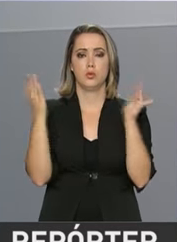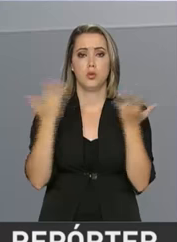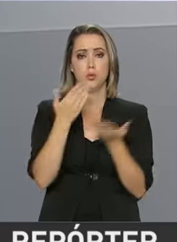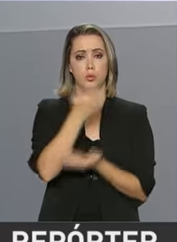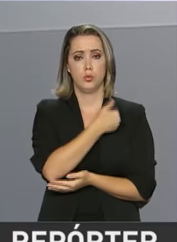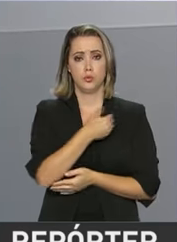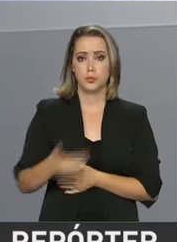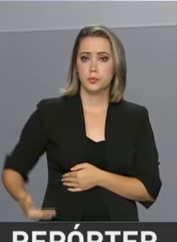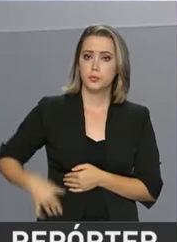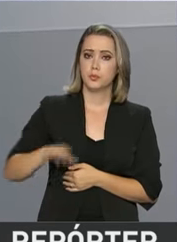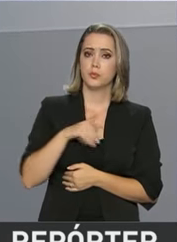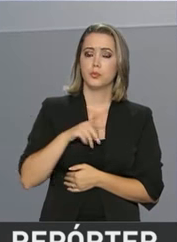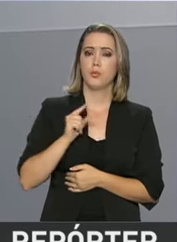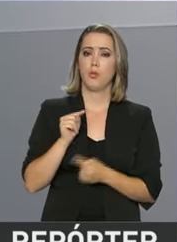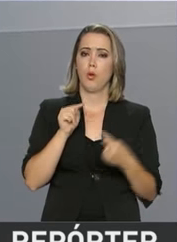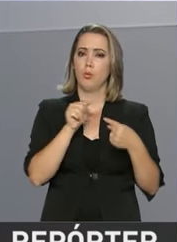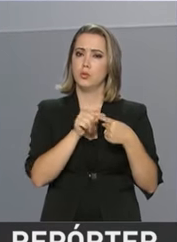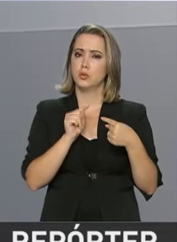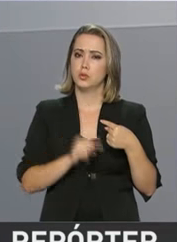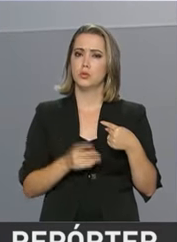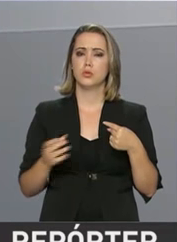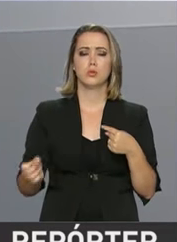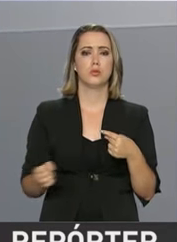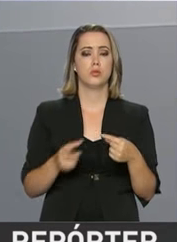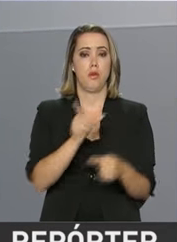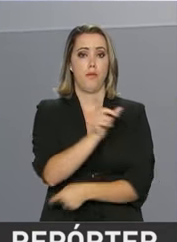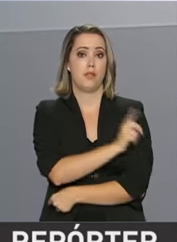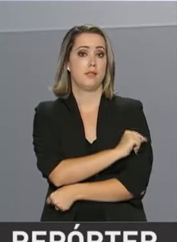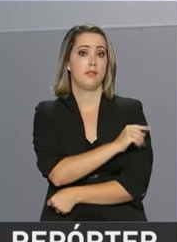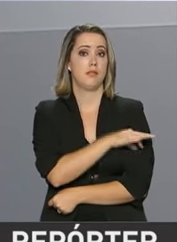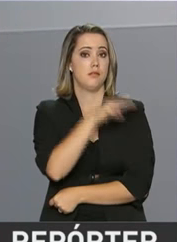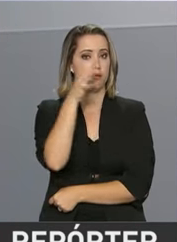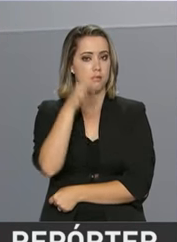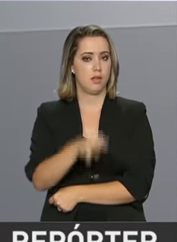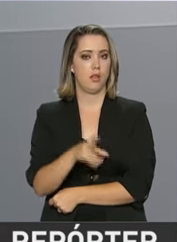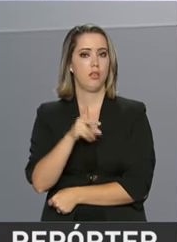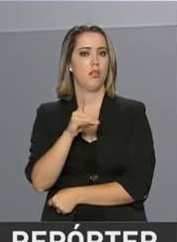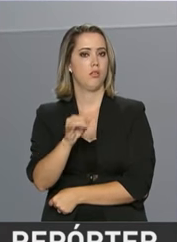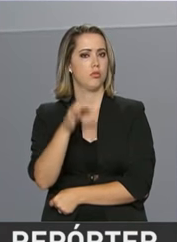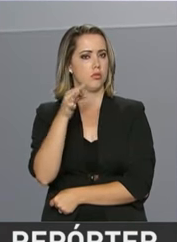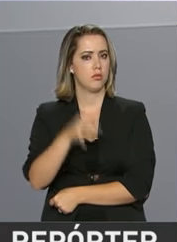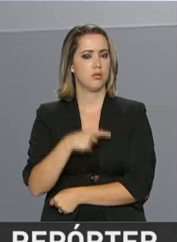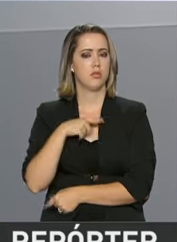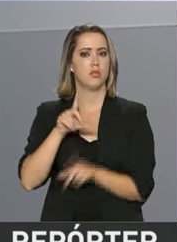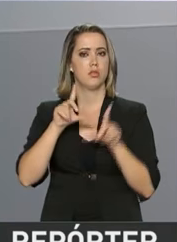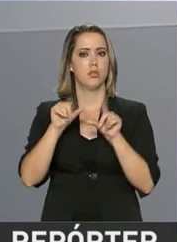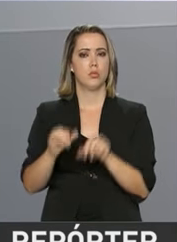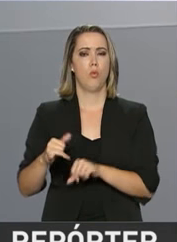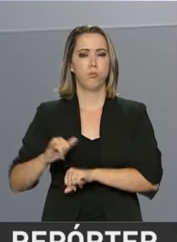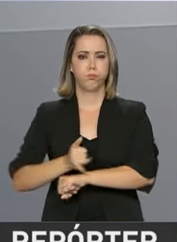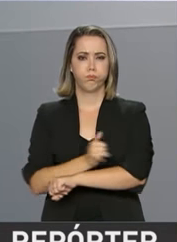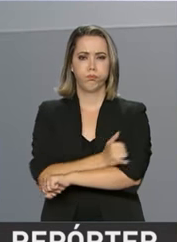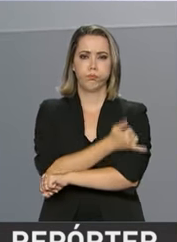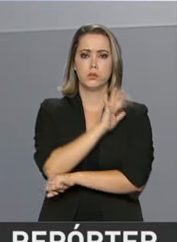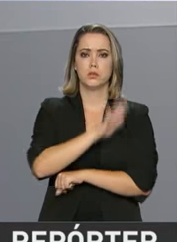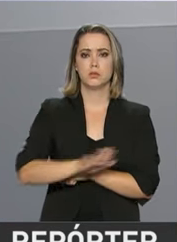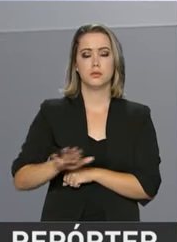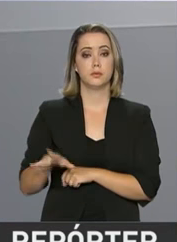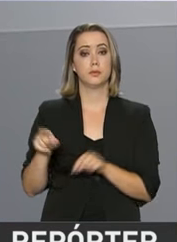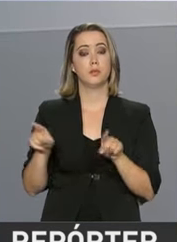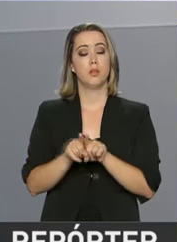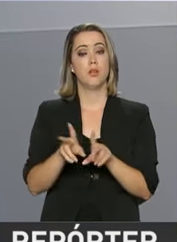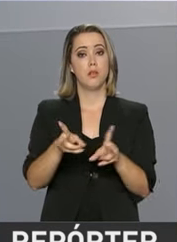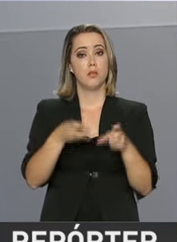governo tem entre as metas atualizar a caderneta de vacinação e reduzir os índices de obesidade infantil a